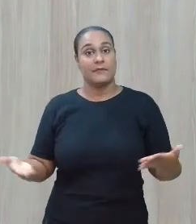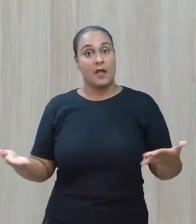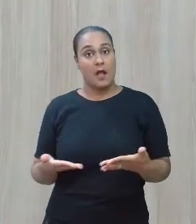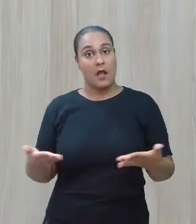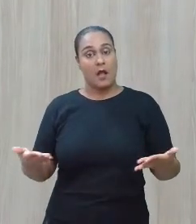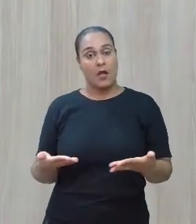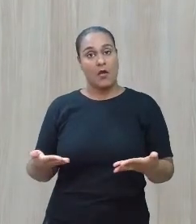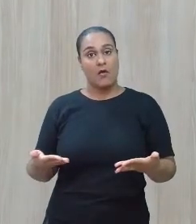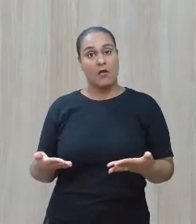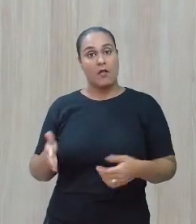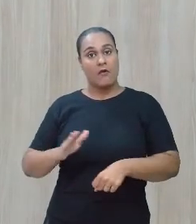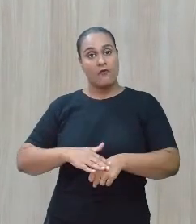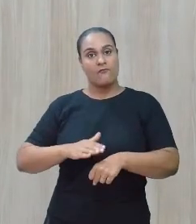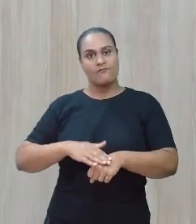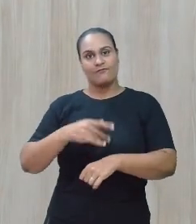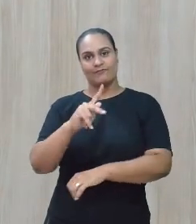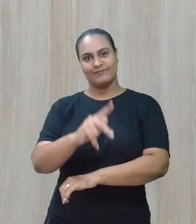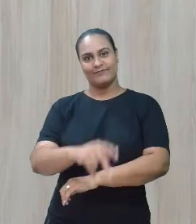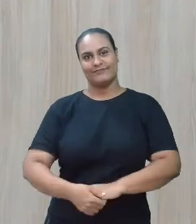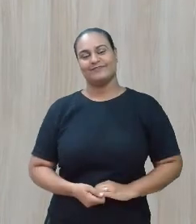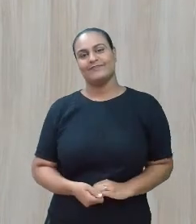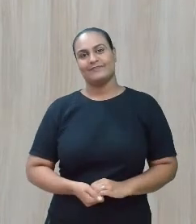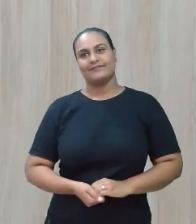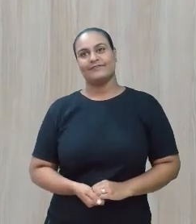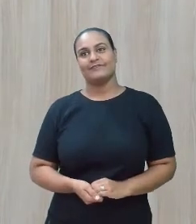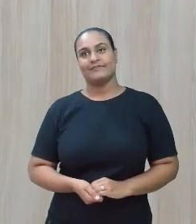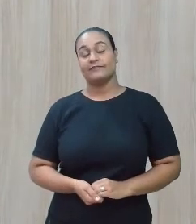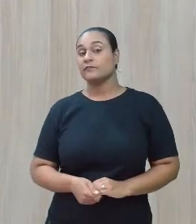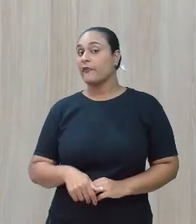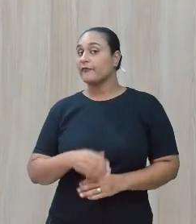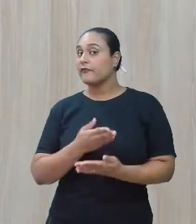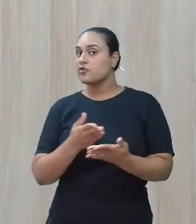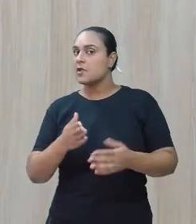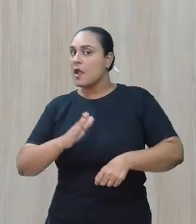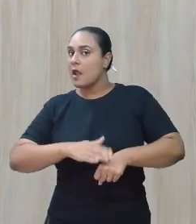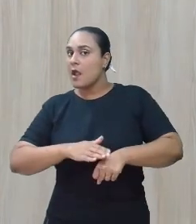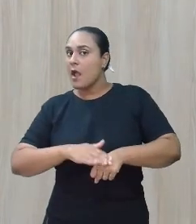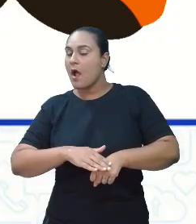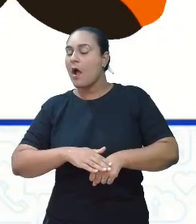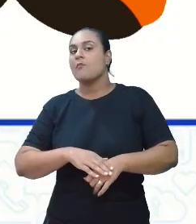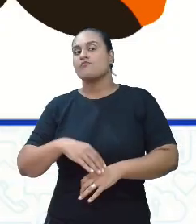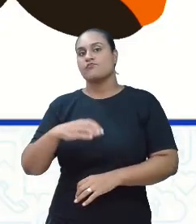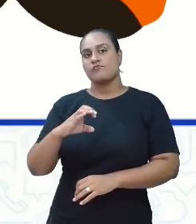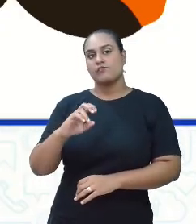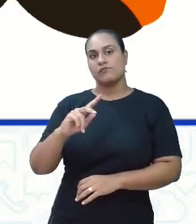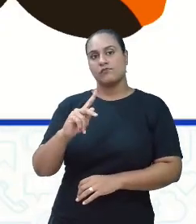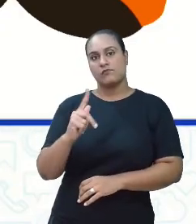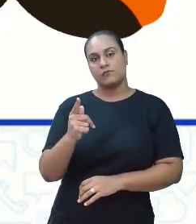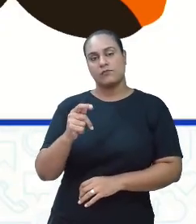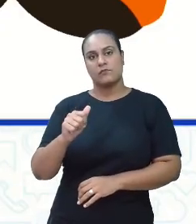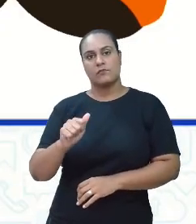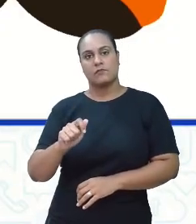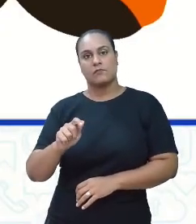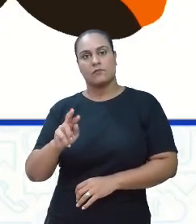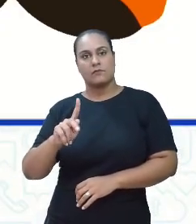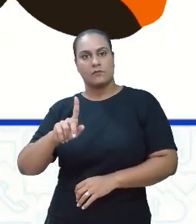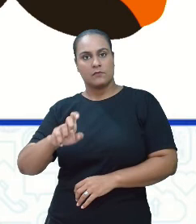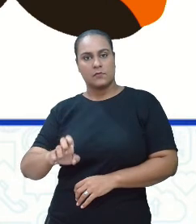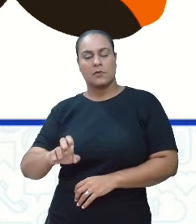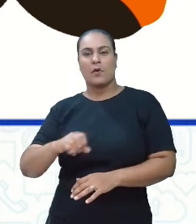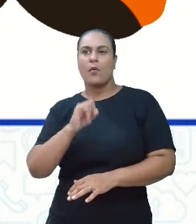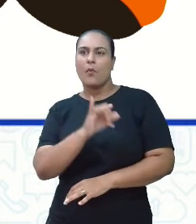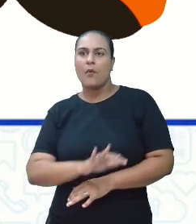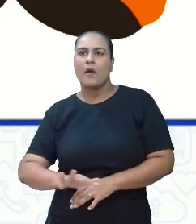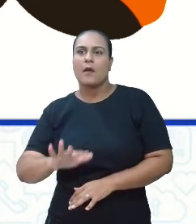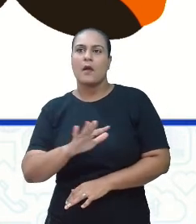Agora é sua vez. Crie uma charge com imagens, usando o tema